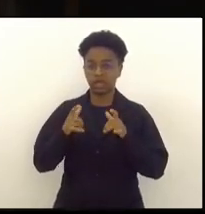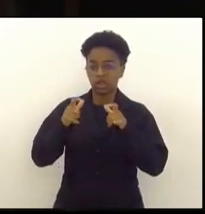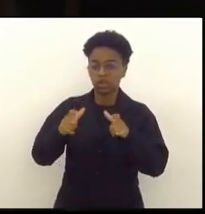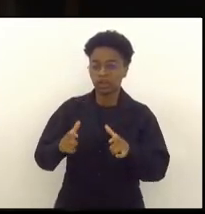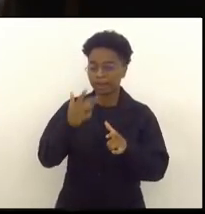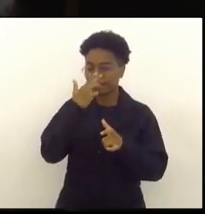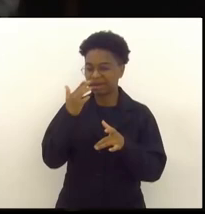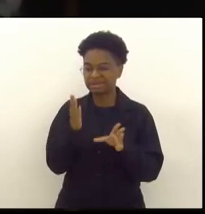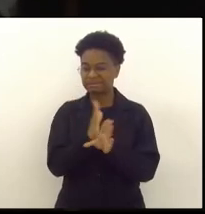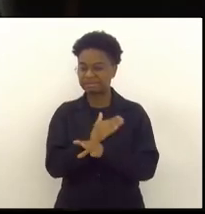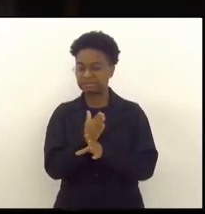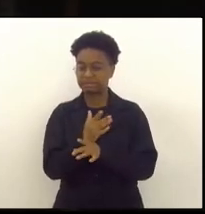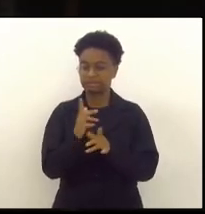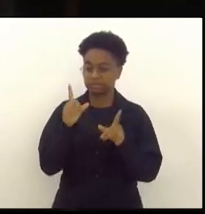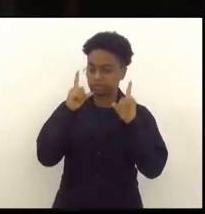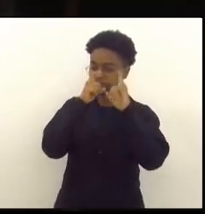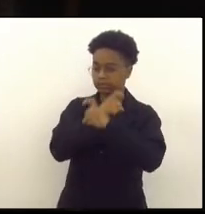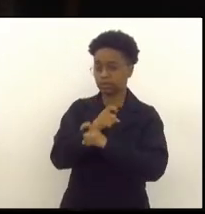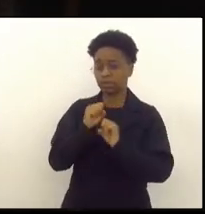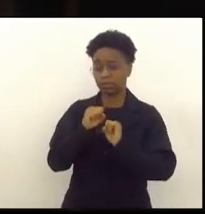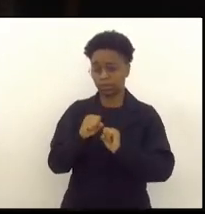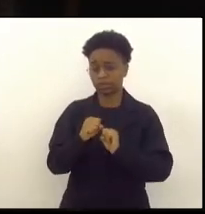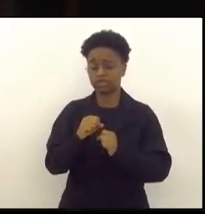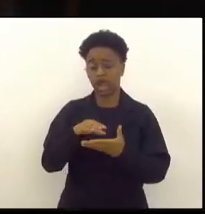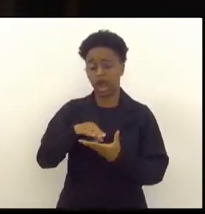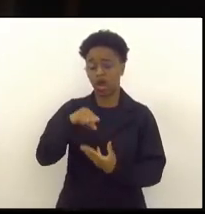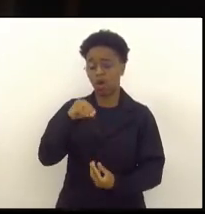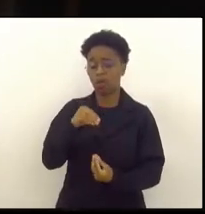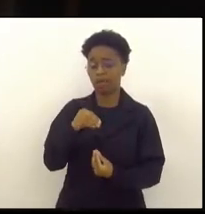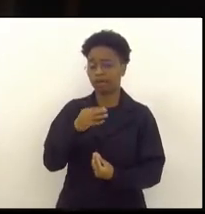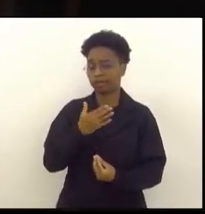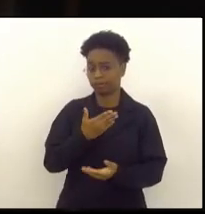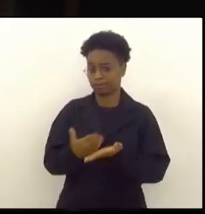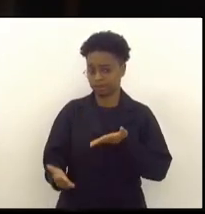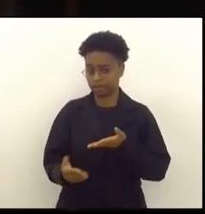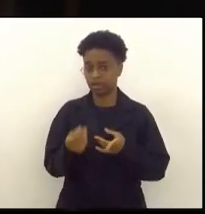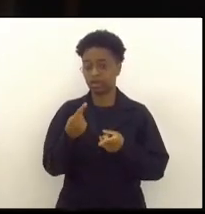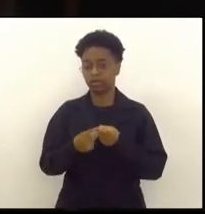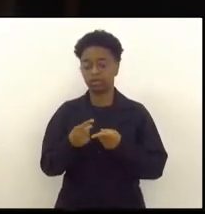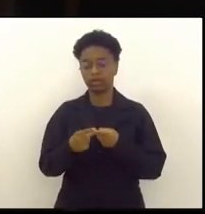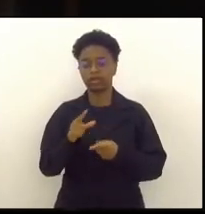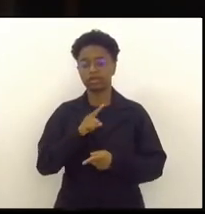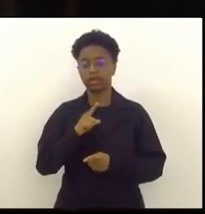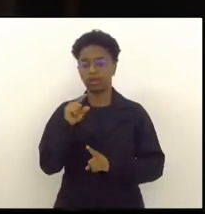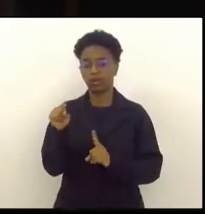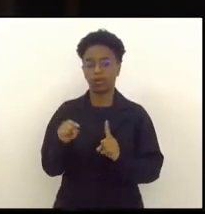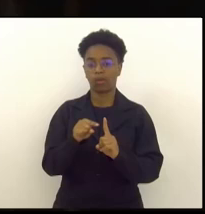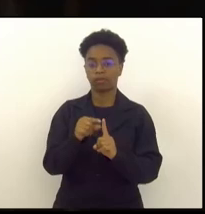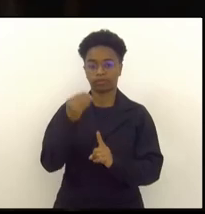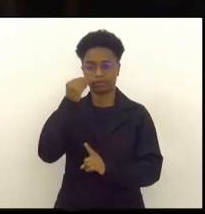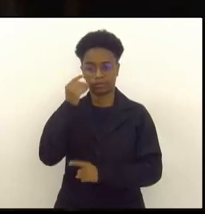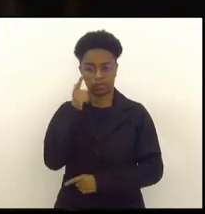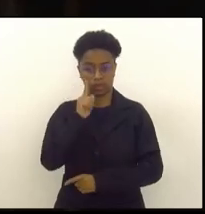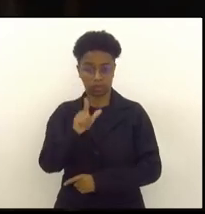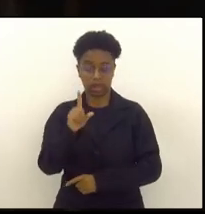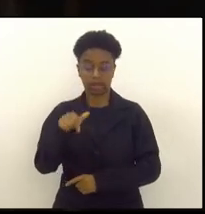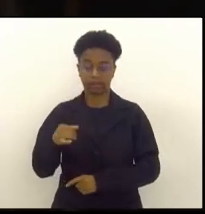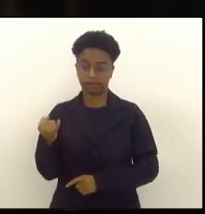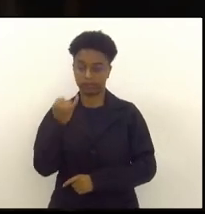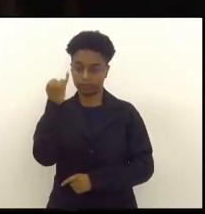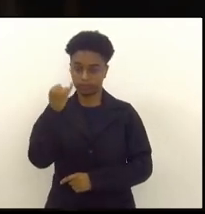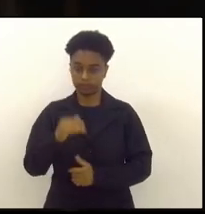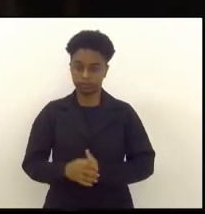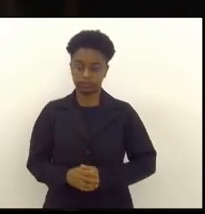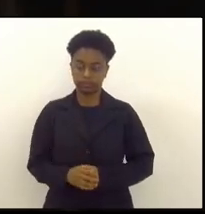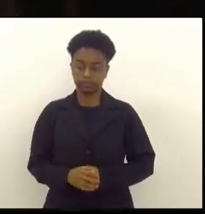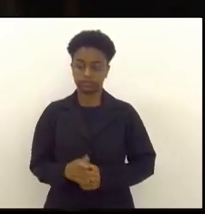das Bermudas onde dá para perder a própria alma. Nós temos fins a buscar, muito importante.